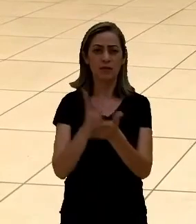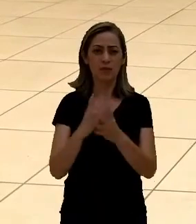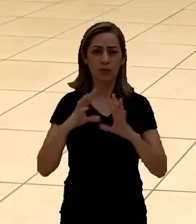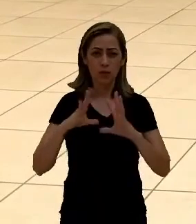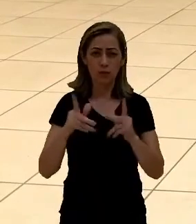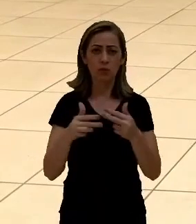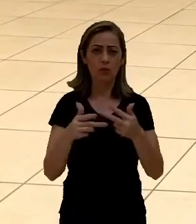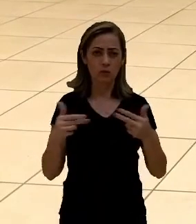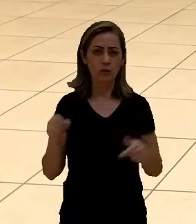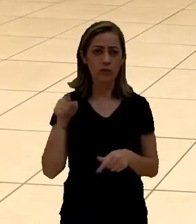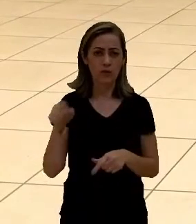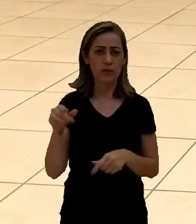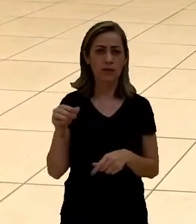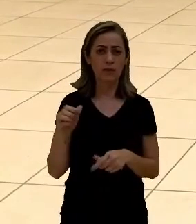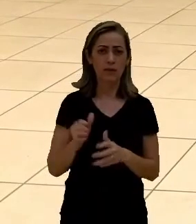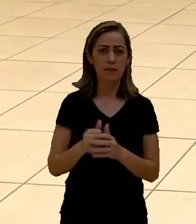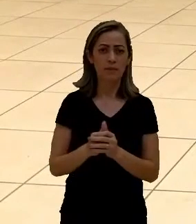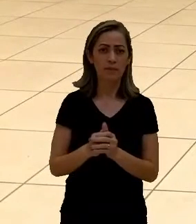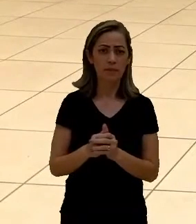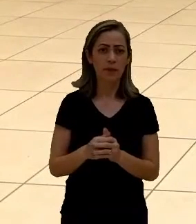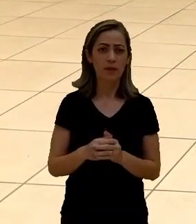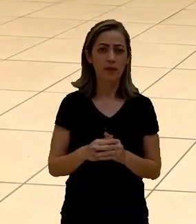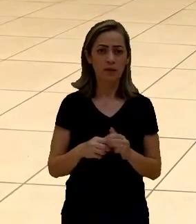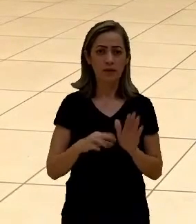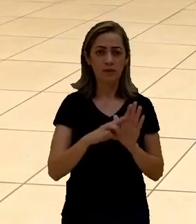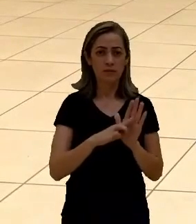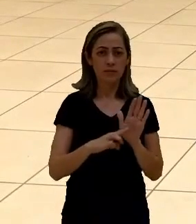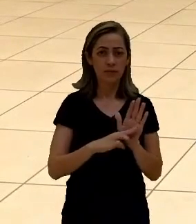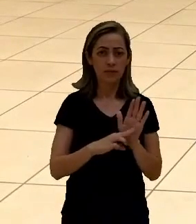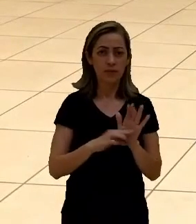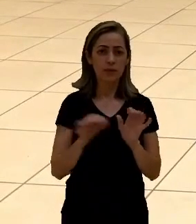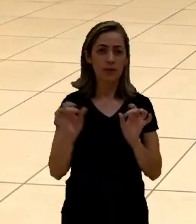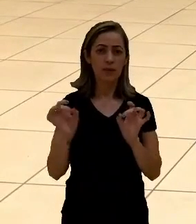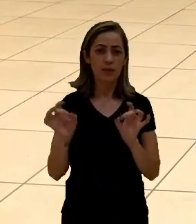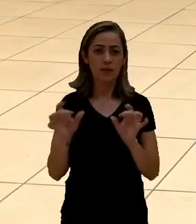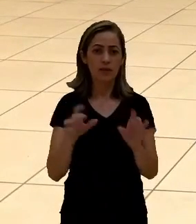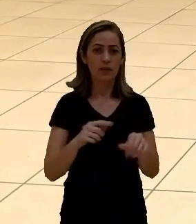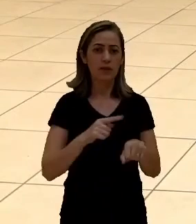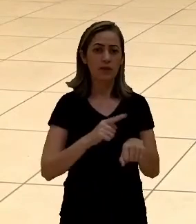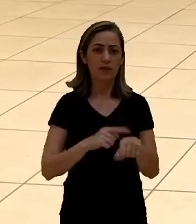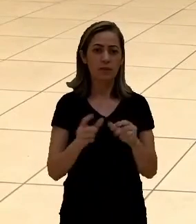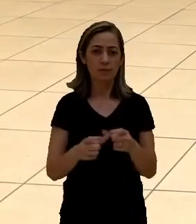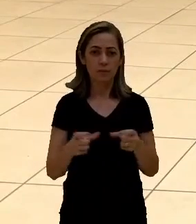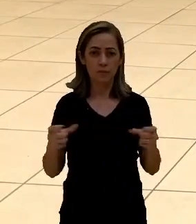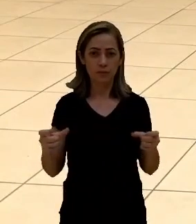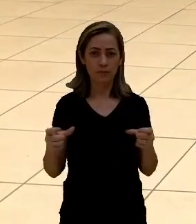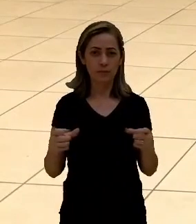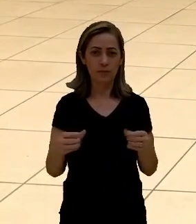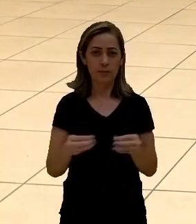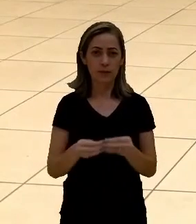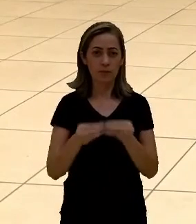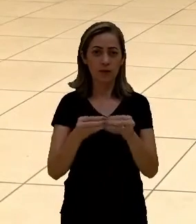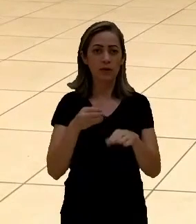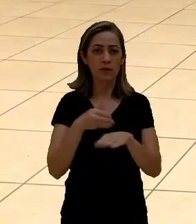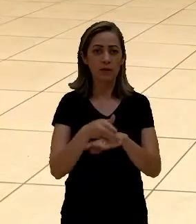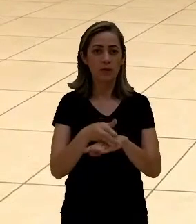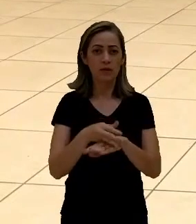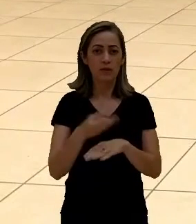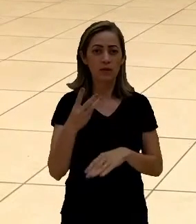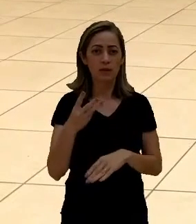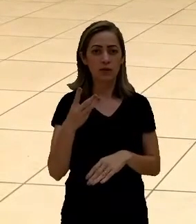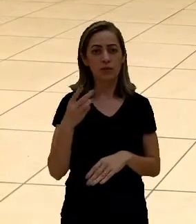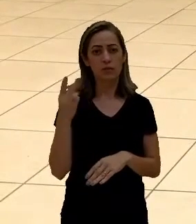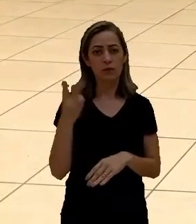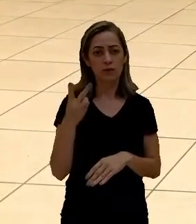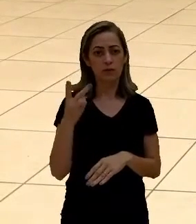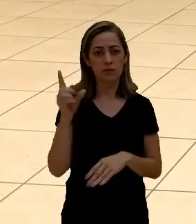cantos próprios para cada tempo da missa estamos entrando no 3 Tero 32º